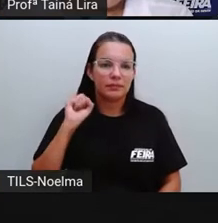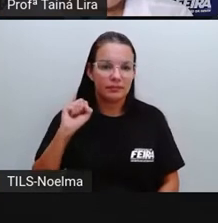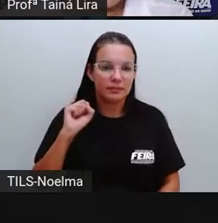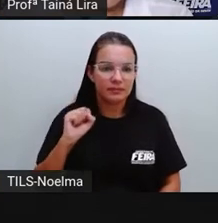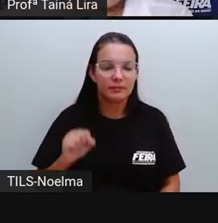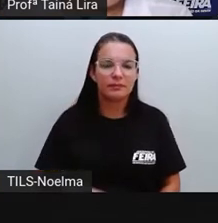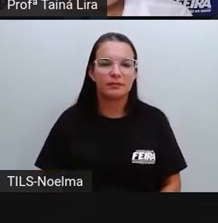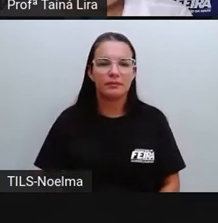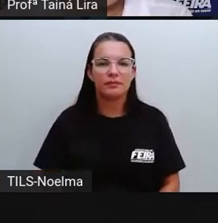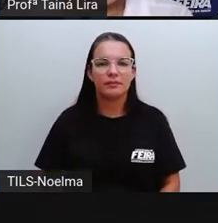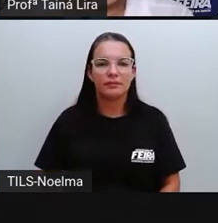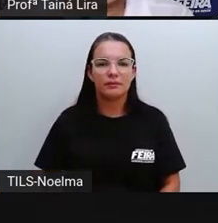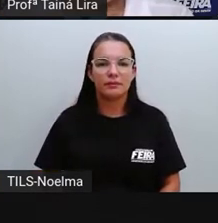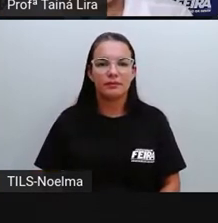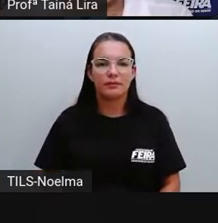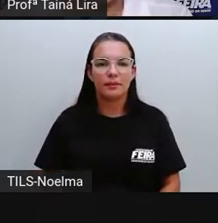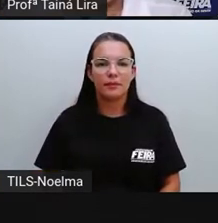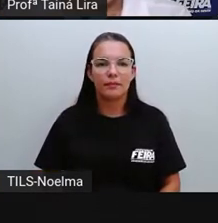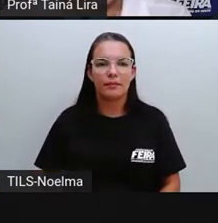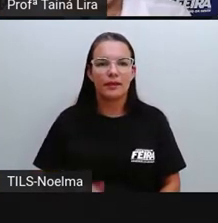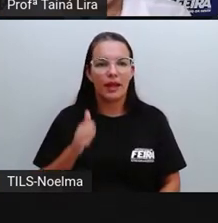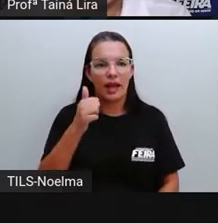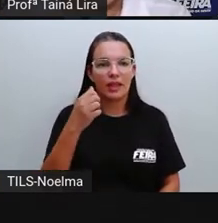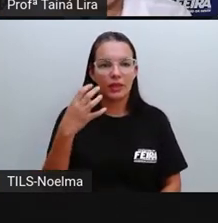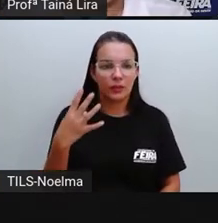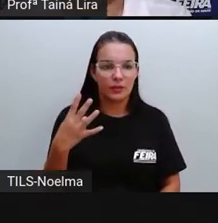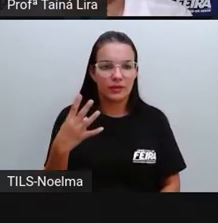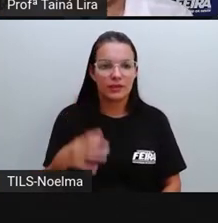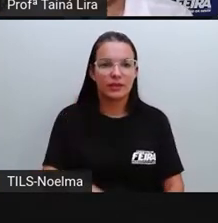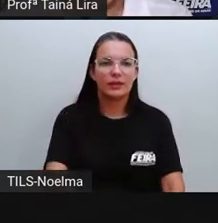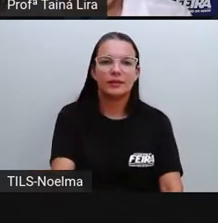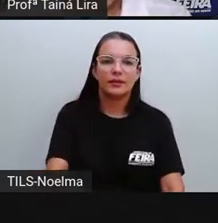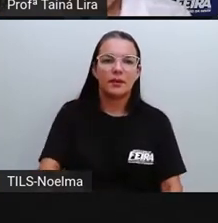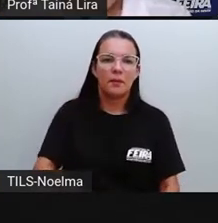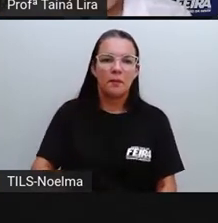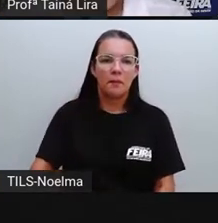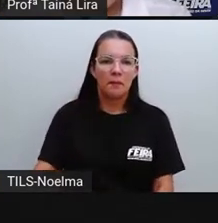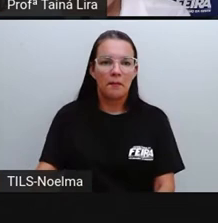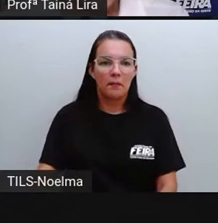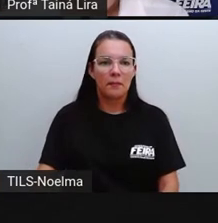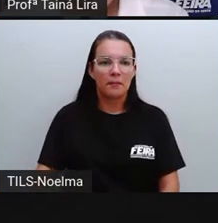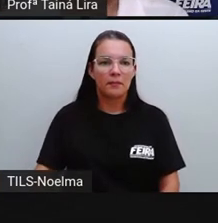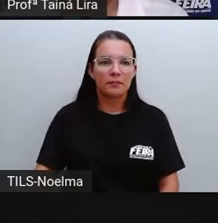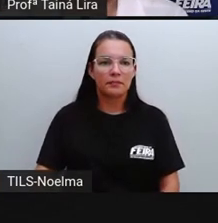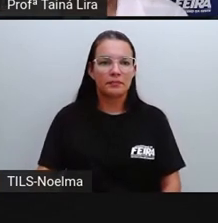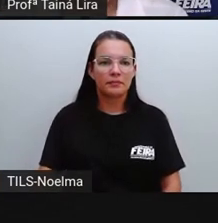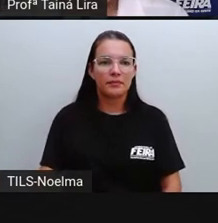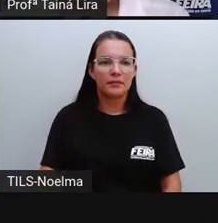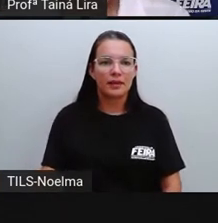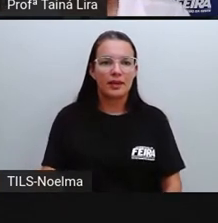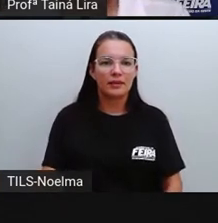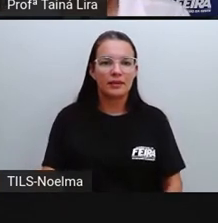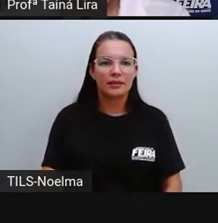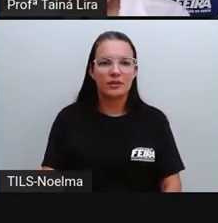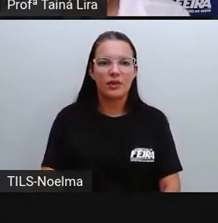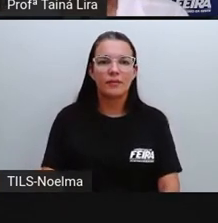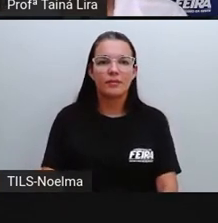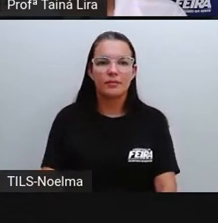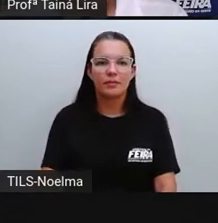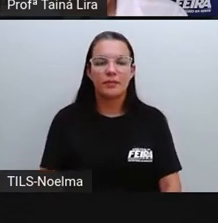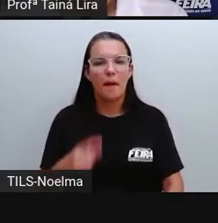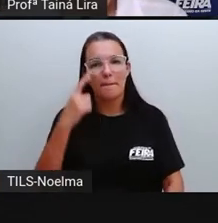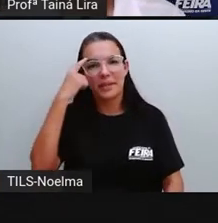bom? O 13 não, o 14, né? Agora eu me lembrei que eu tirei um 14 que eu pensei que eu tava, que eu tinha